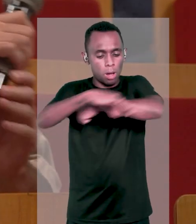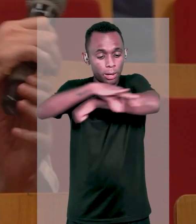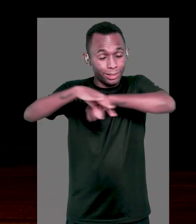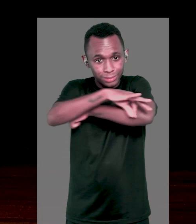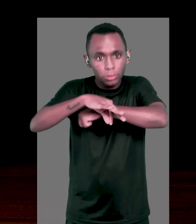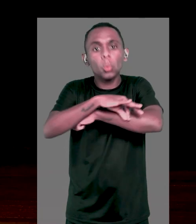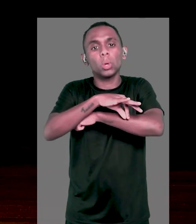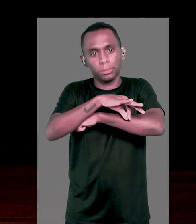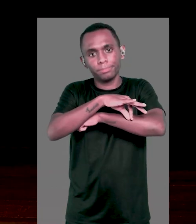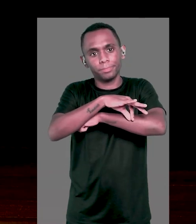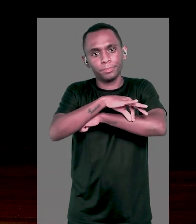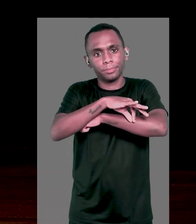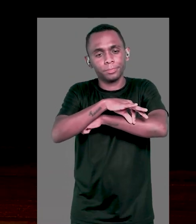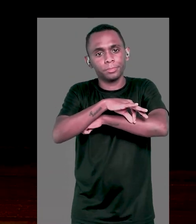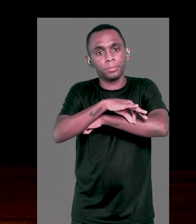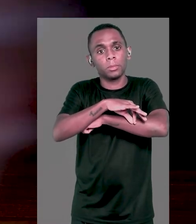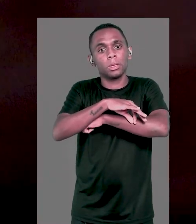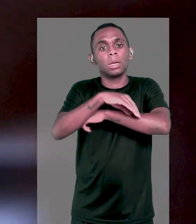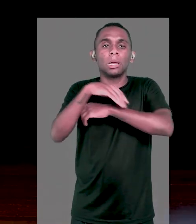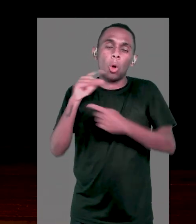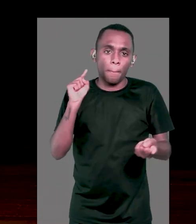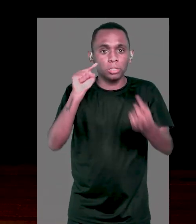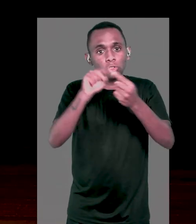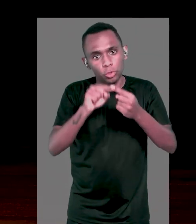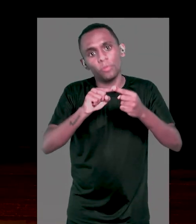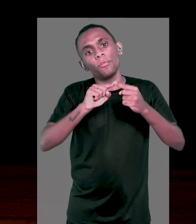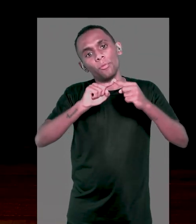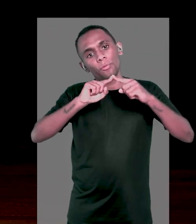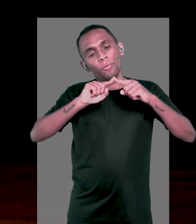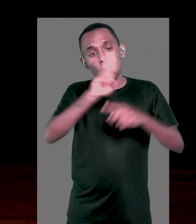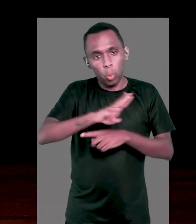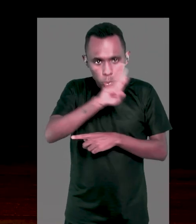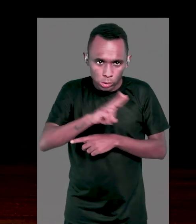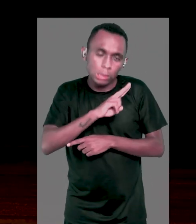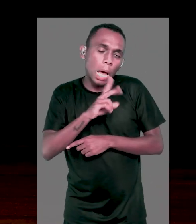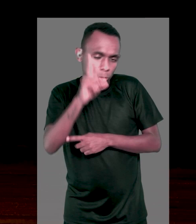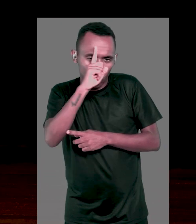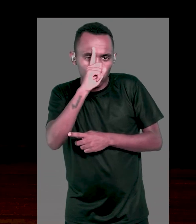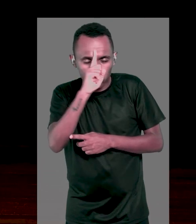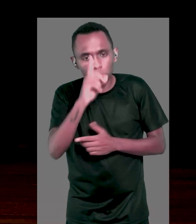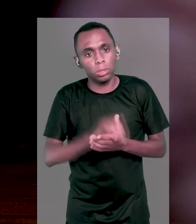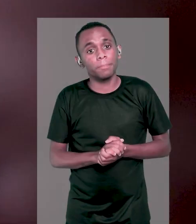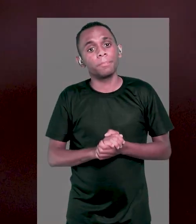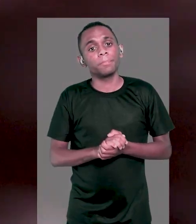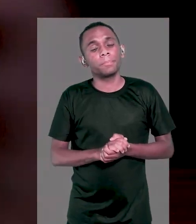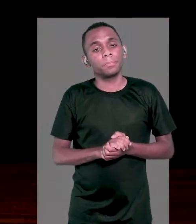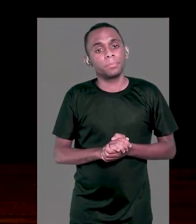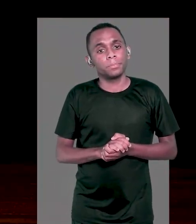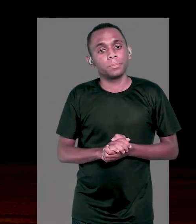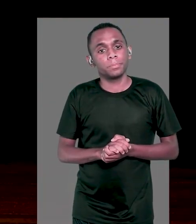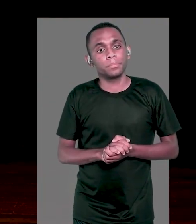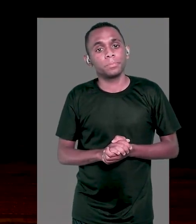bom a a arquitetura embora ela tenha não é essa essas